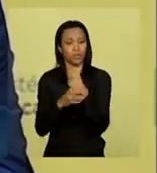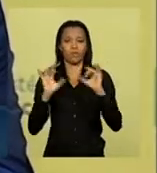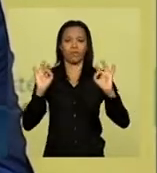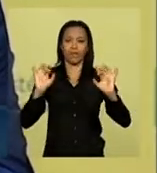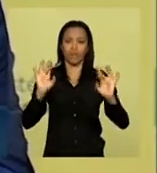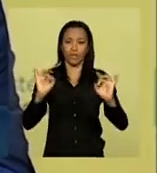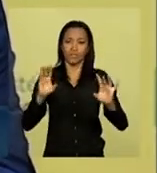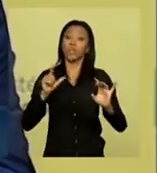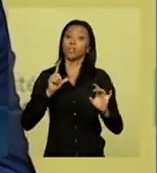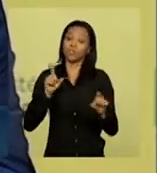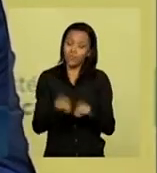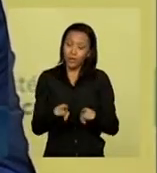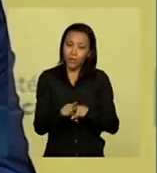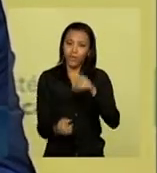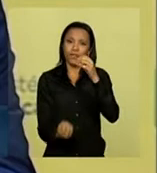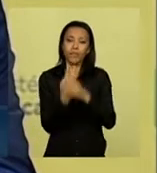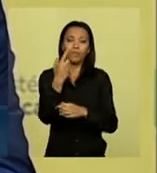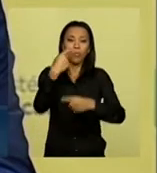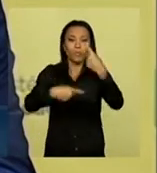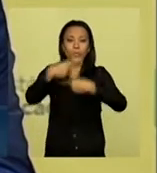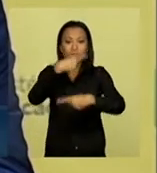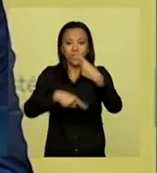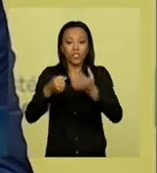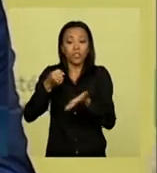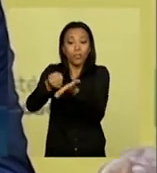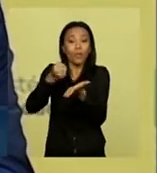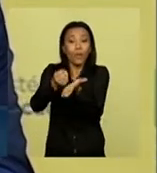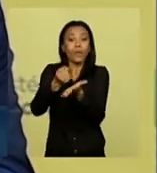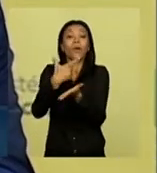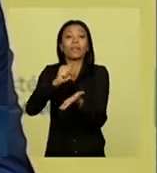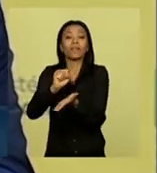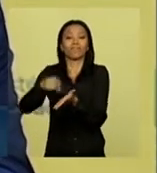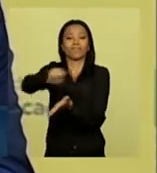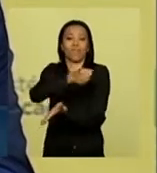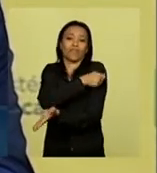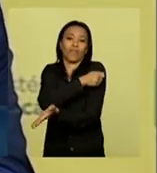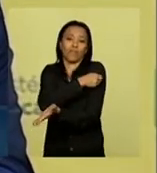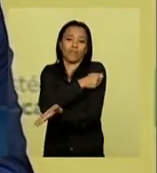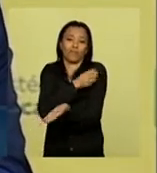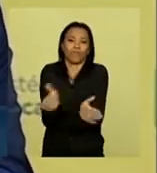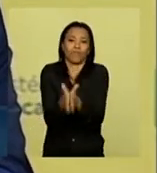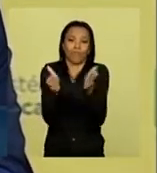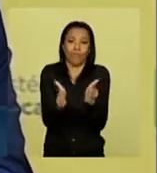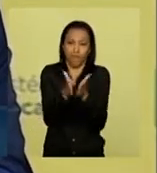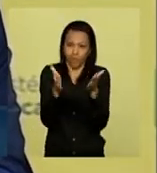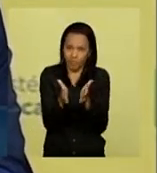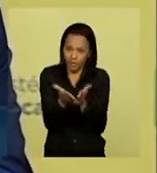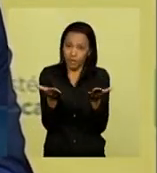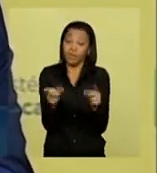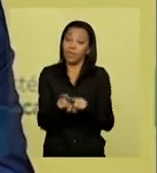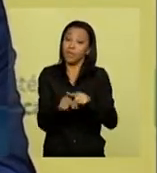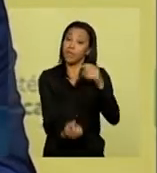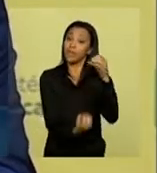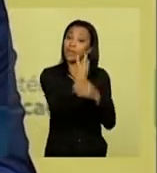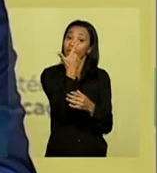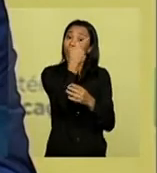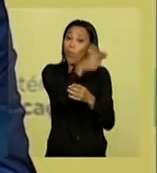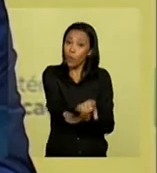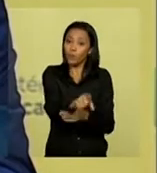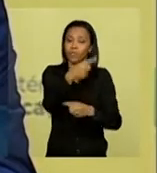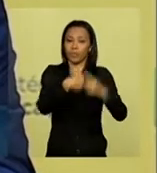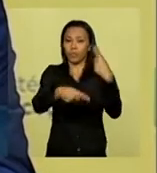disso nós estamos fazendo uma política de assistência estudantil e para receber os alunos de baixa renda e tamos fazendo uma política de